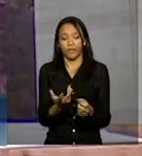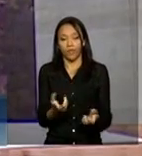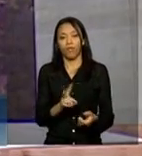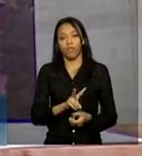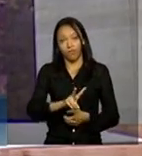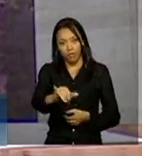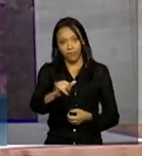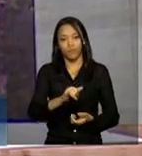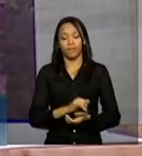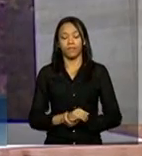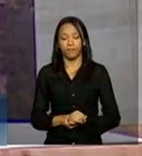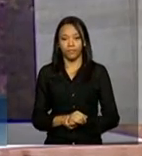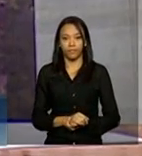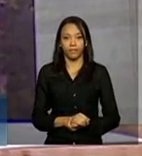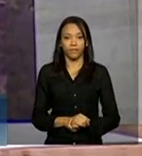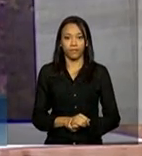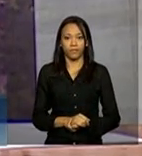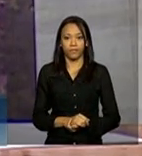vai,